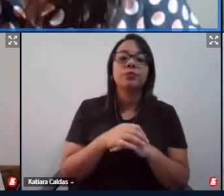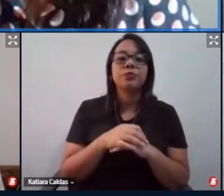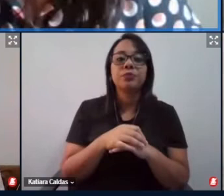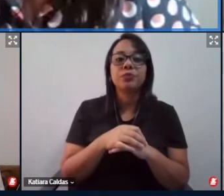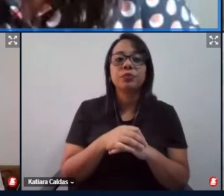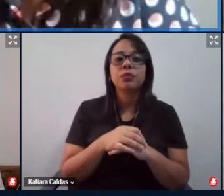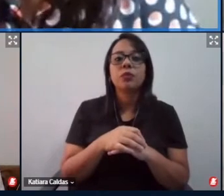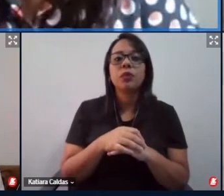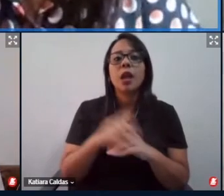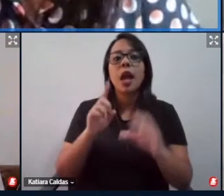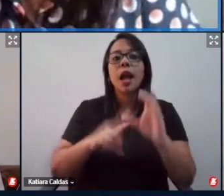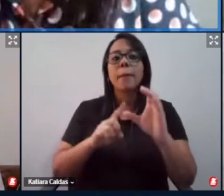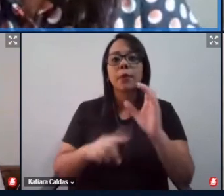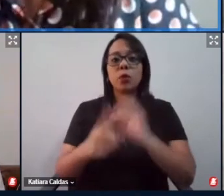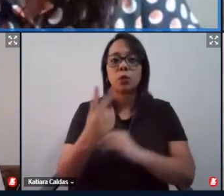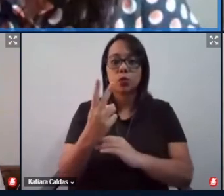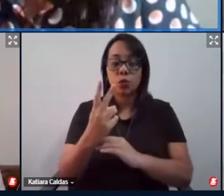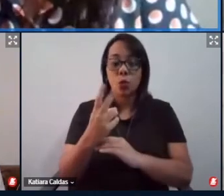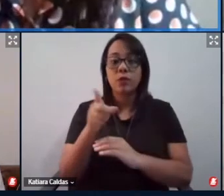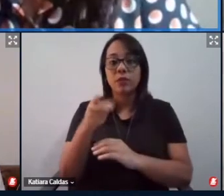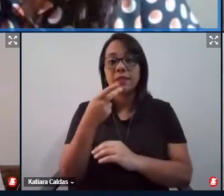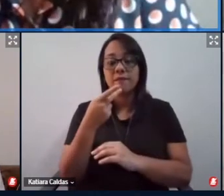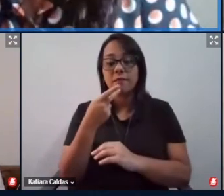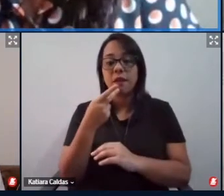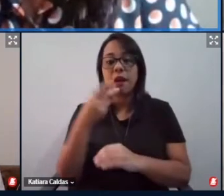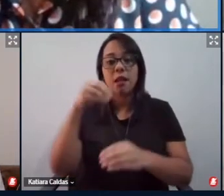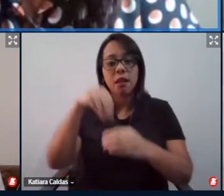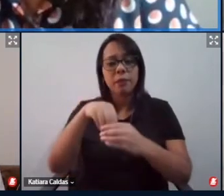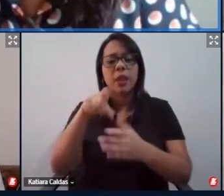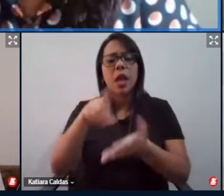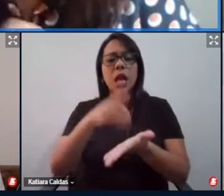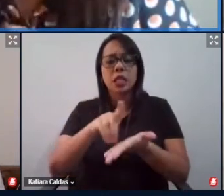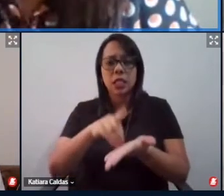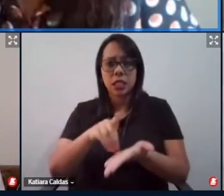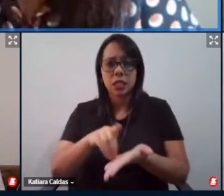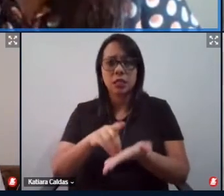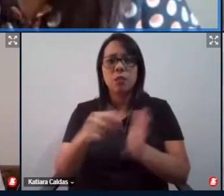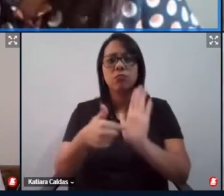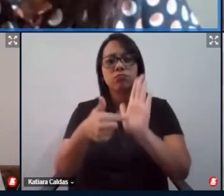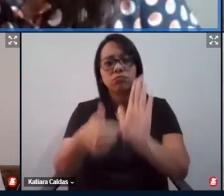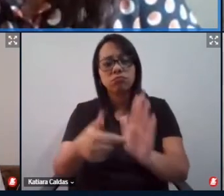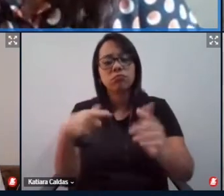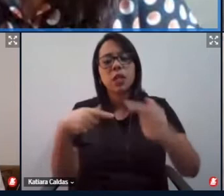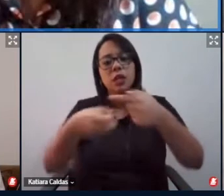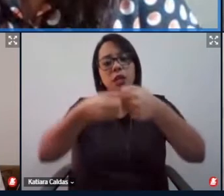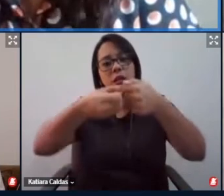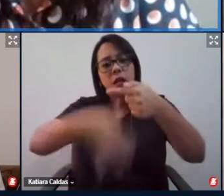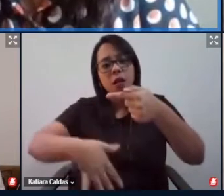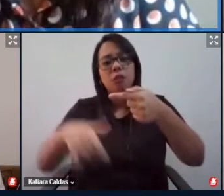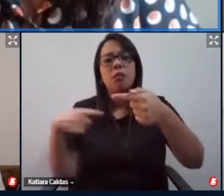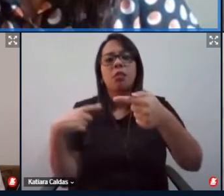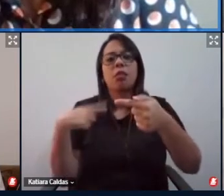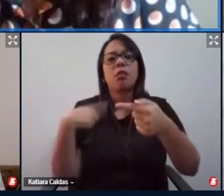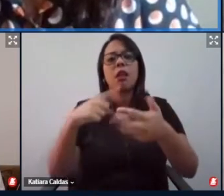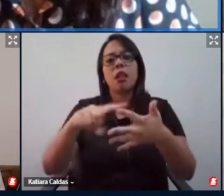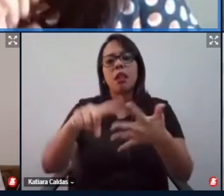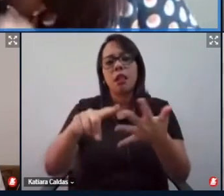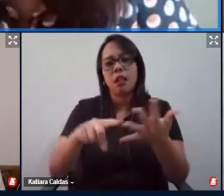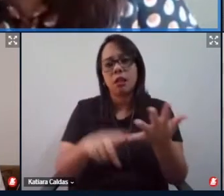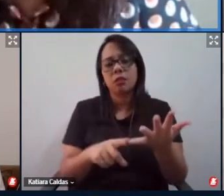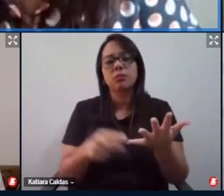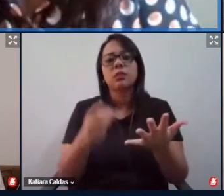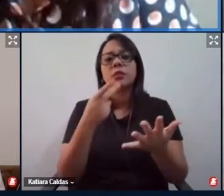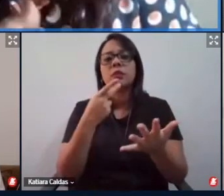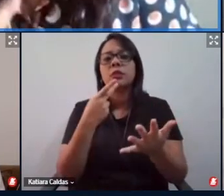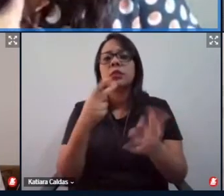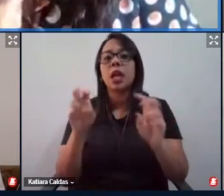Tu dizes que nessa dissertação apresentamos um glossário, que é um repertório que define